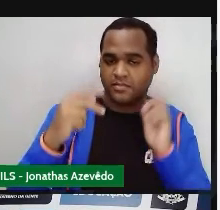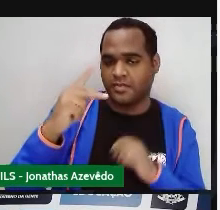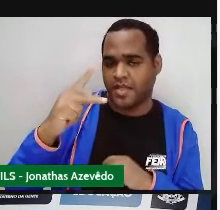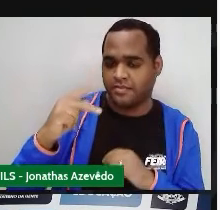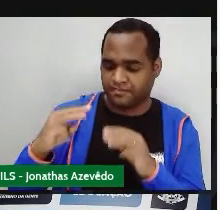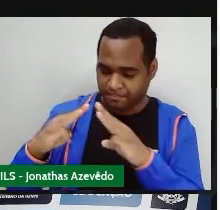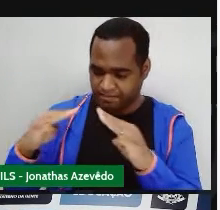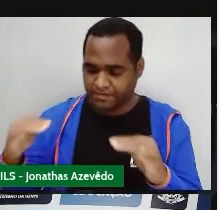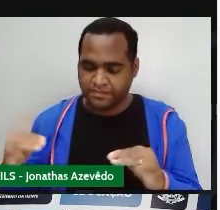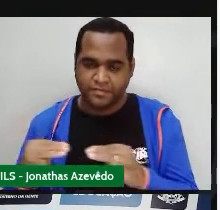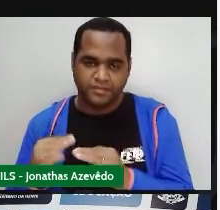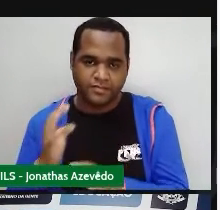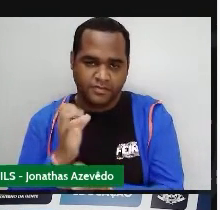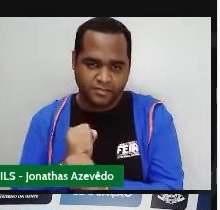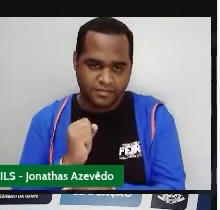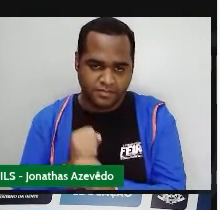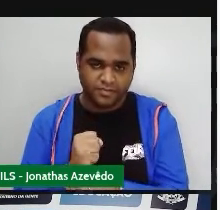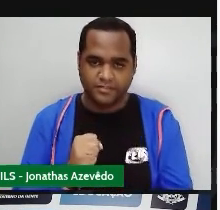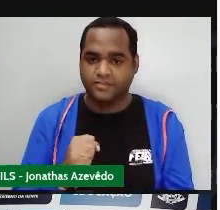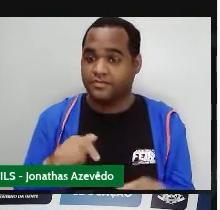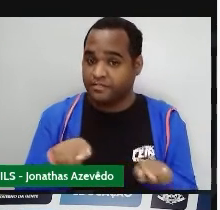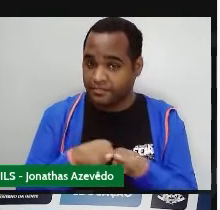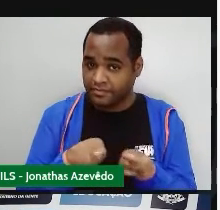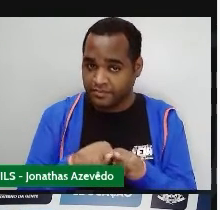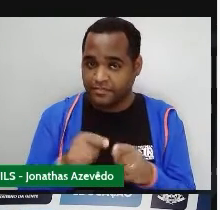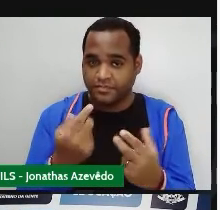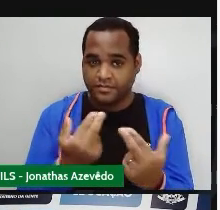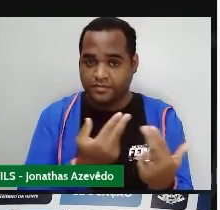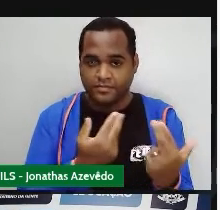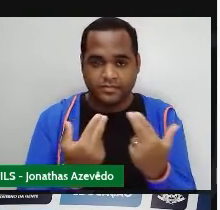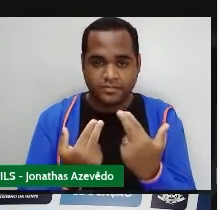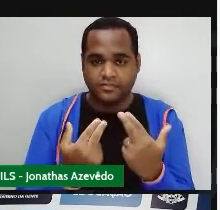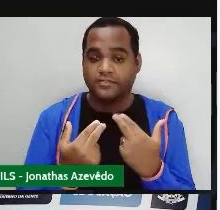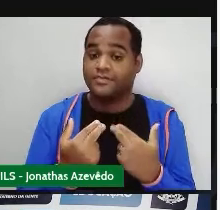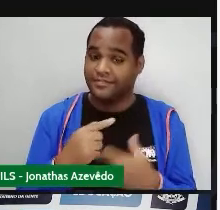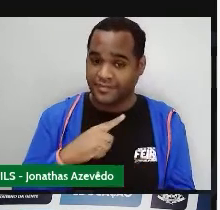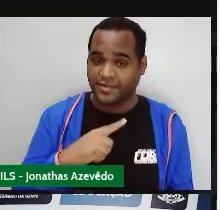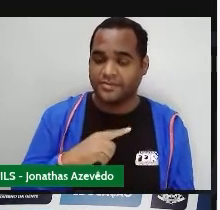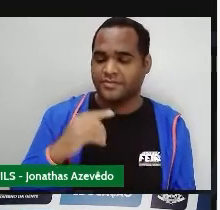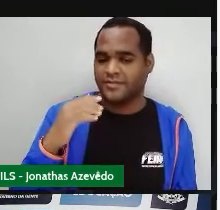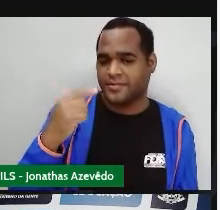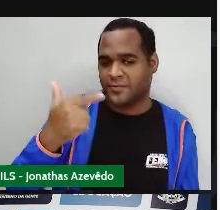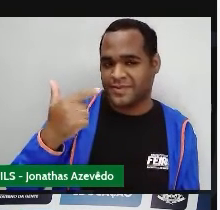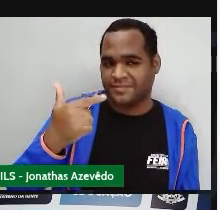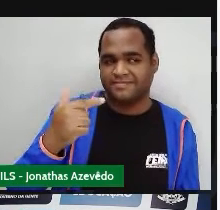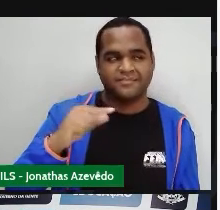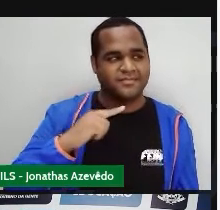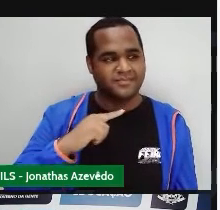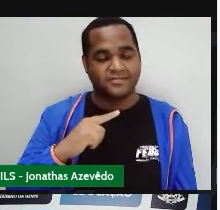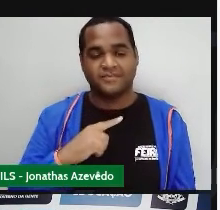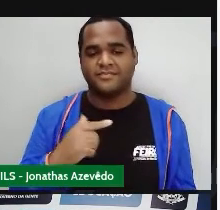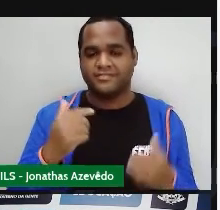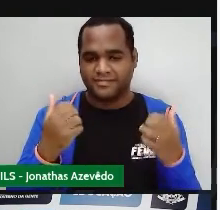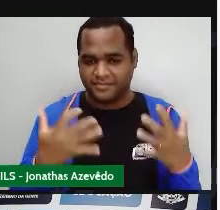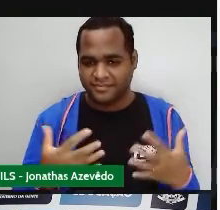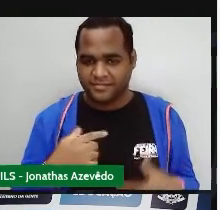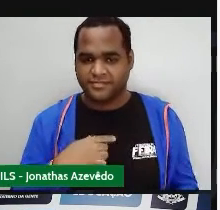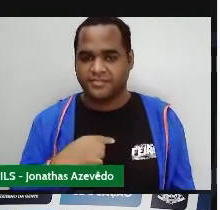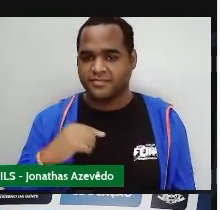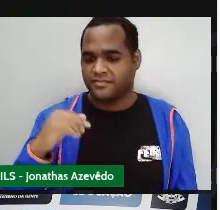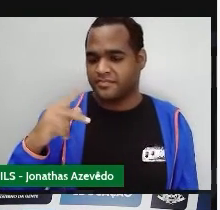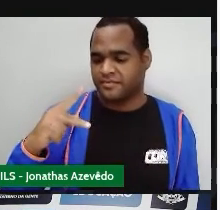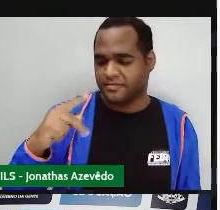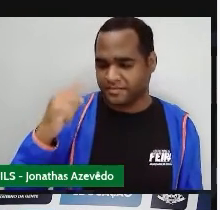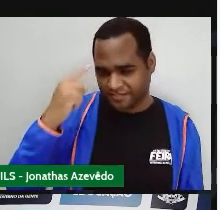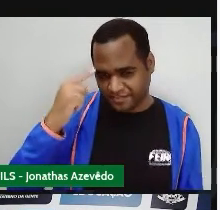pirâmides nessa primeira equação e também significa a quantidade de pirâmides na segunda equação então o p o valor